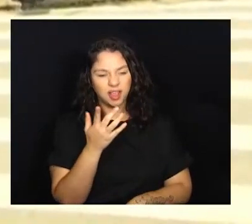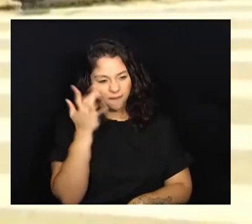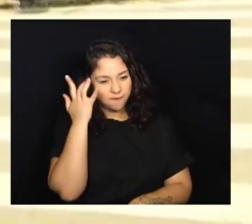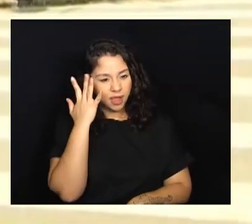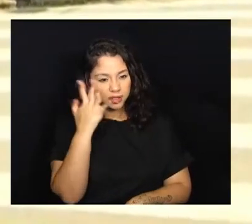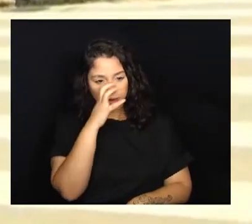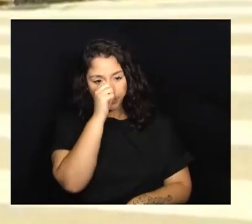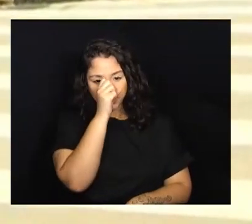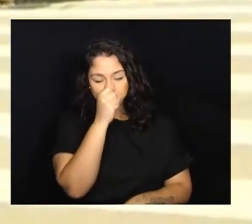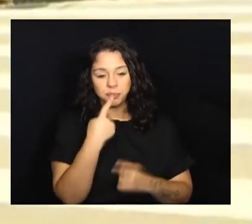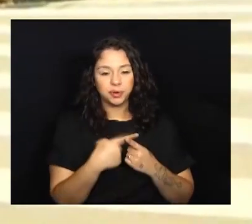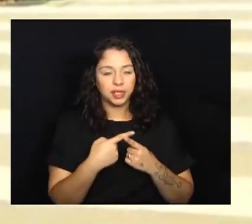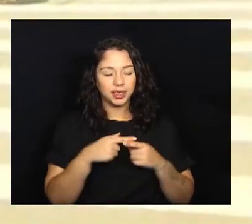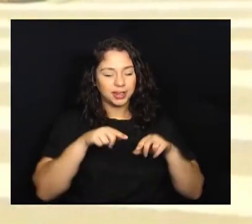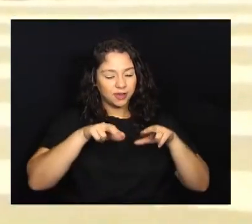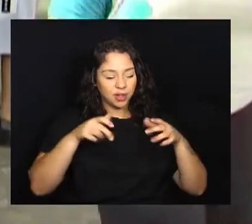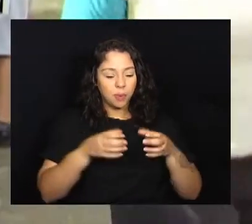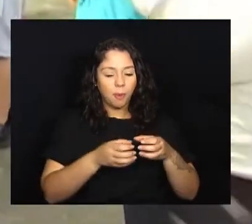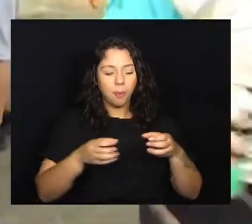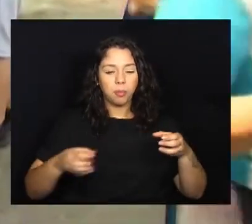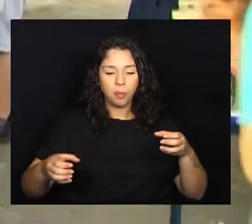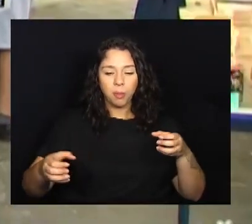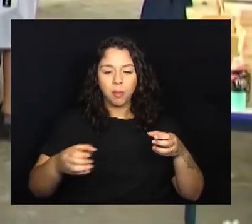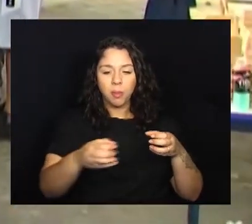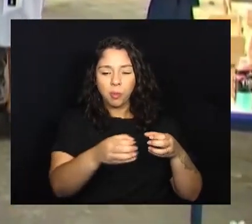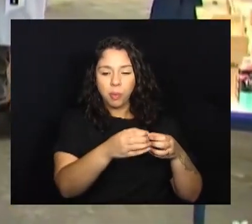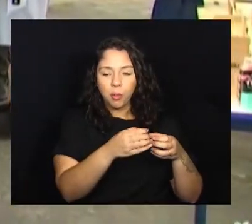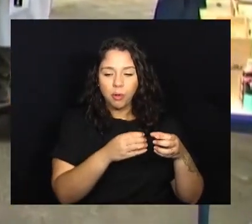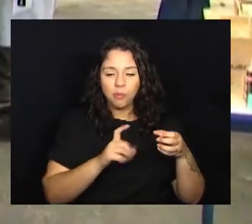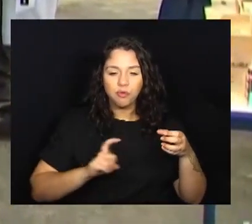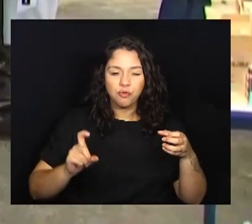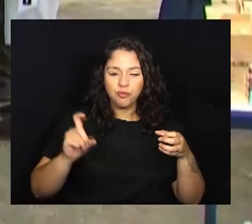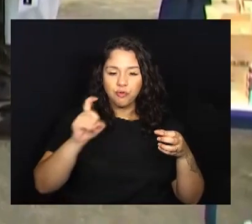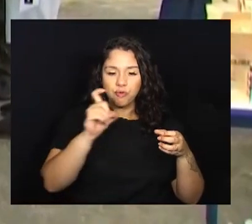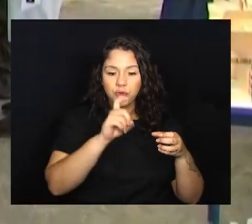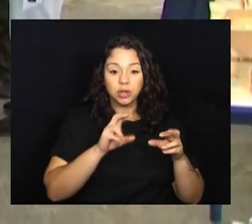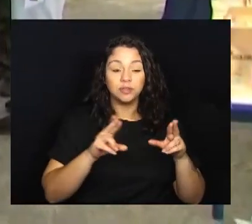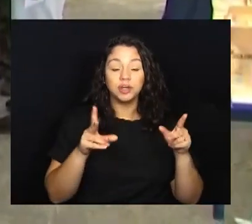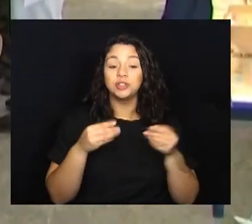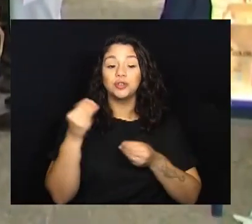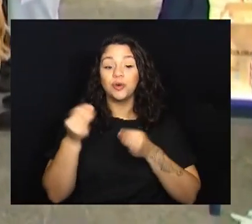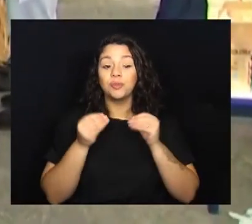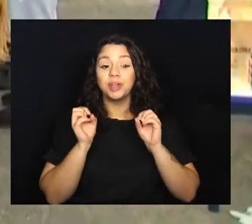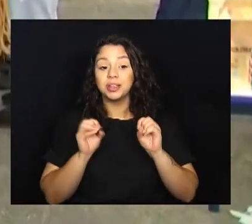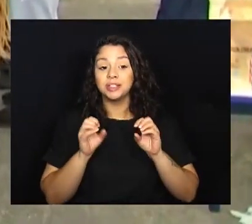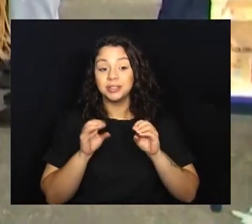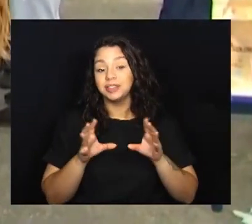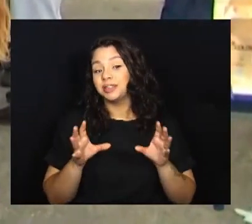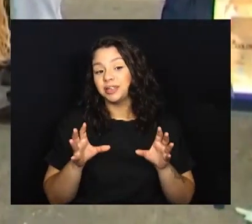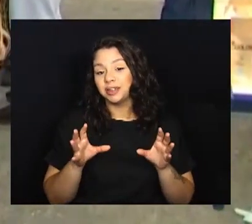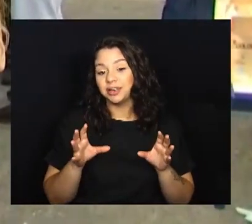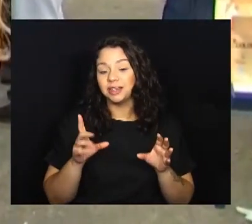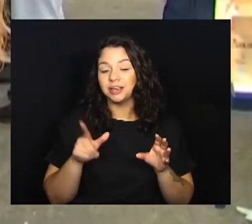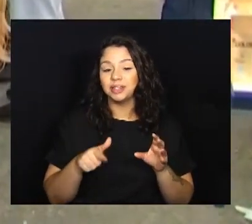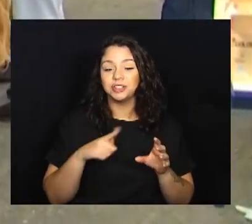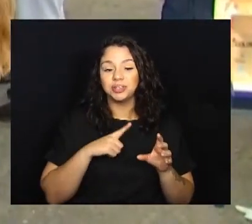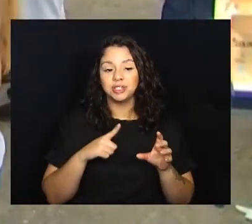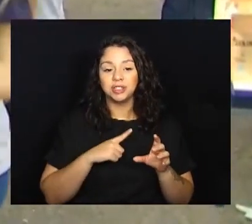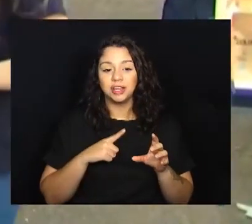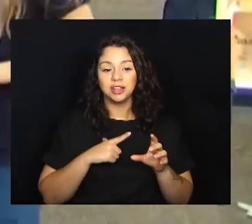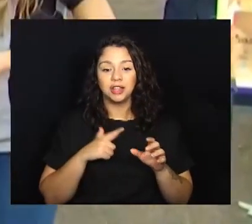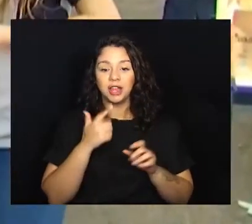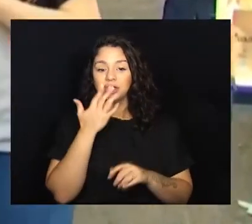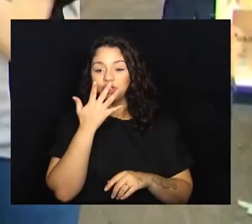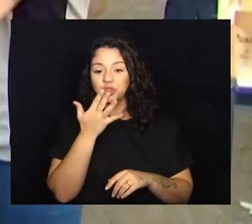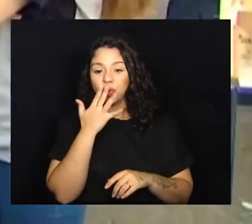viu, tem várias latinhas ali de tinta com várias cores. Como que você ensina, assim, passar a sobreposição das